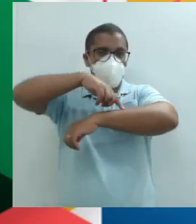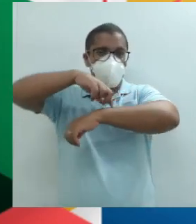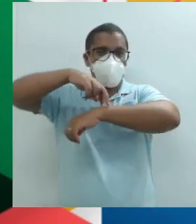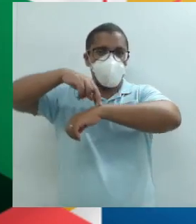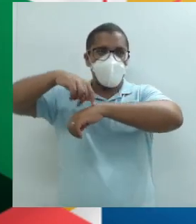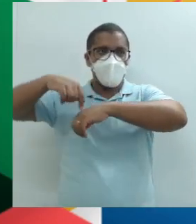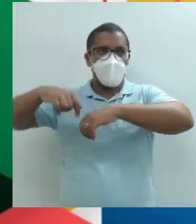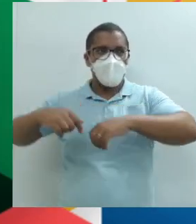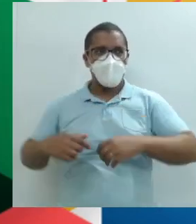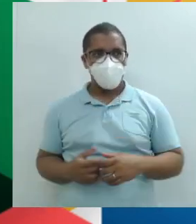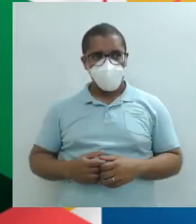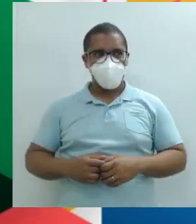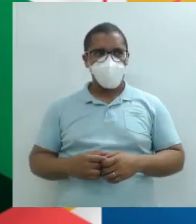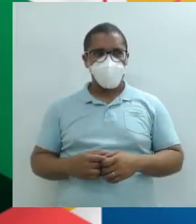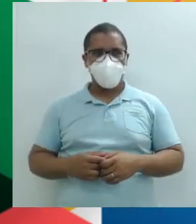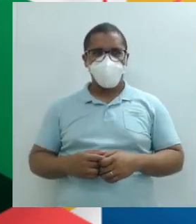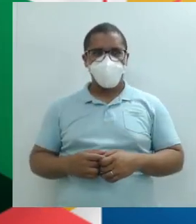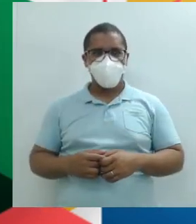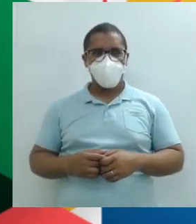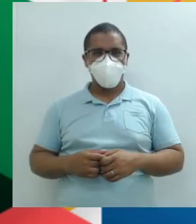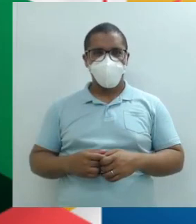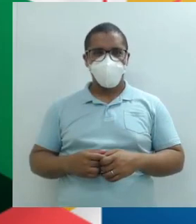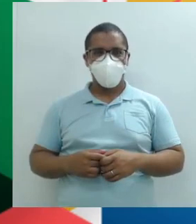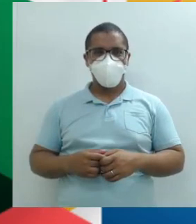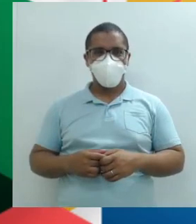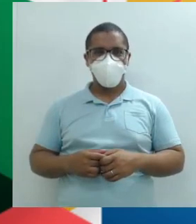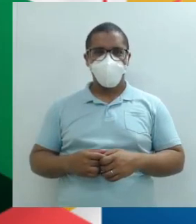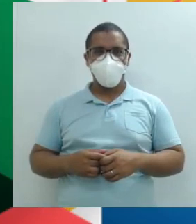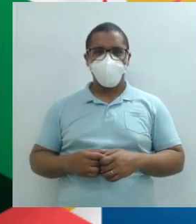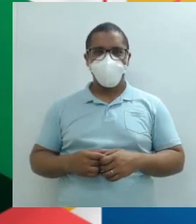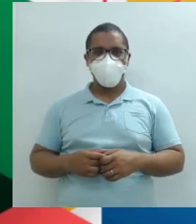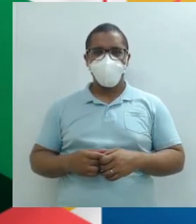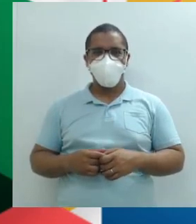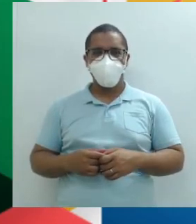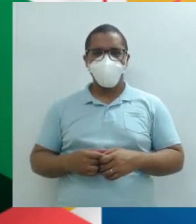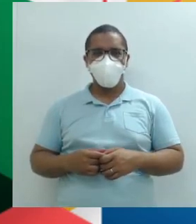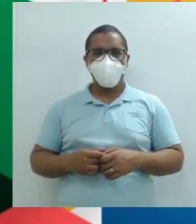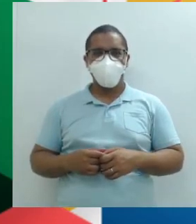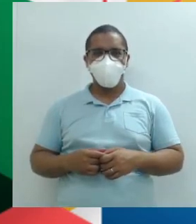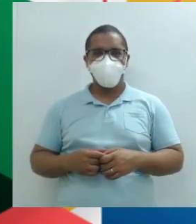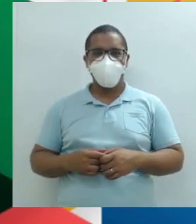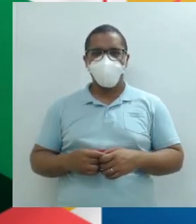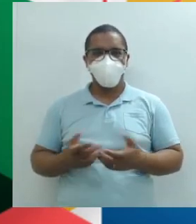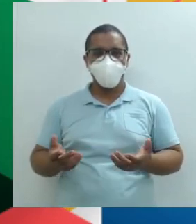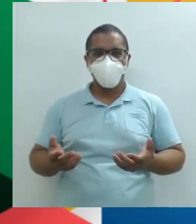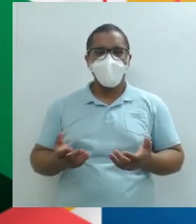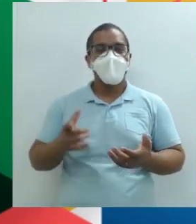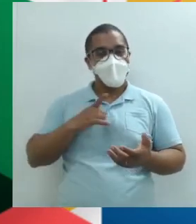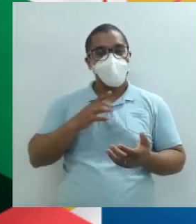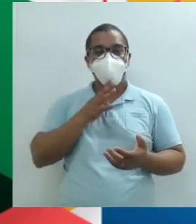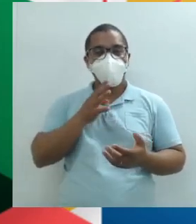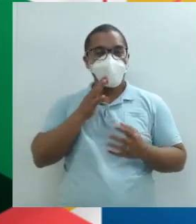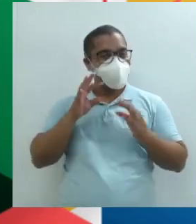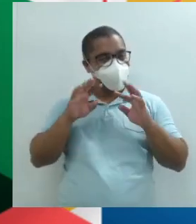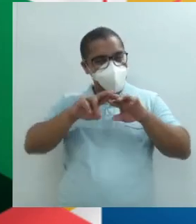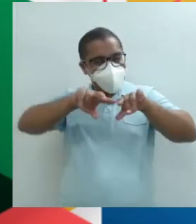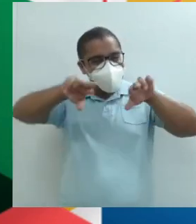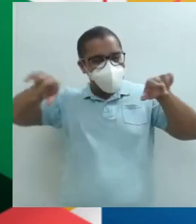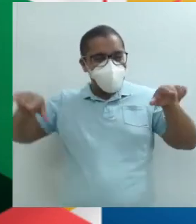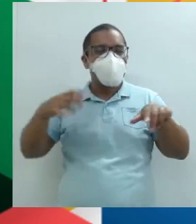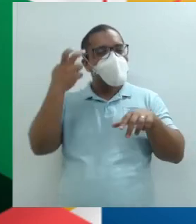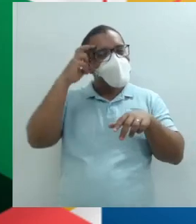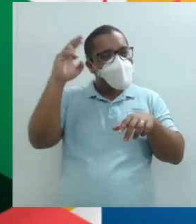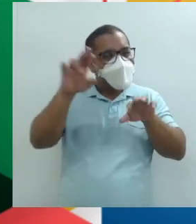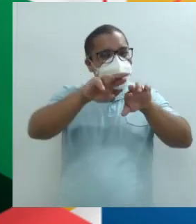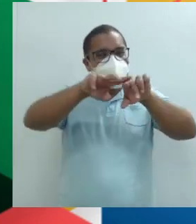desse MC, menino? Que canta o passinho. É o Louco, Troinha, você pode conhecer todo mundo, é letramento